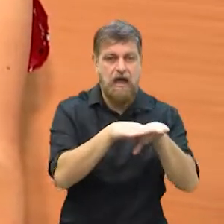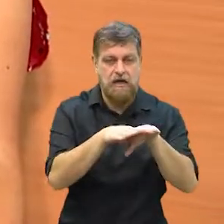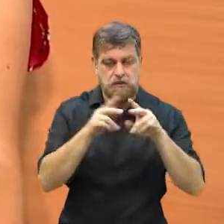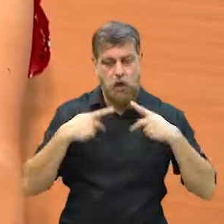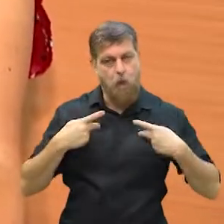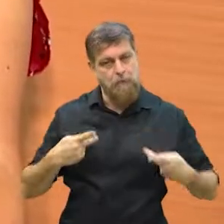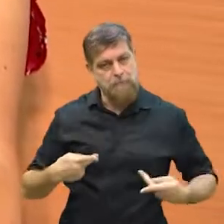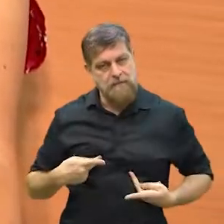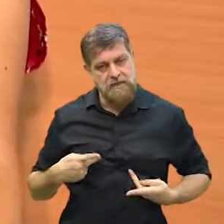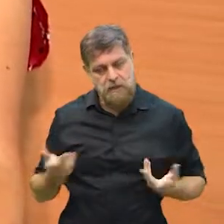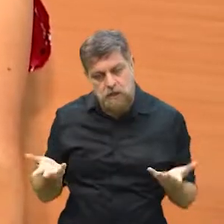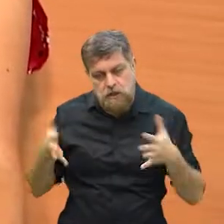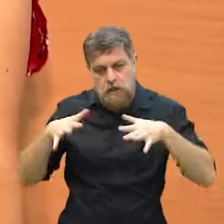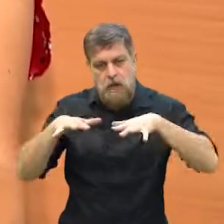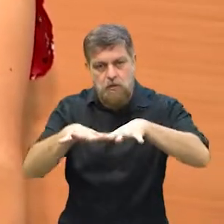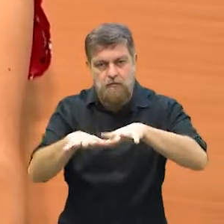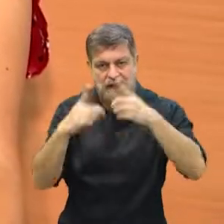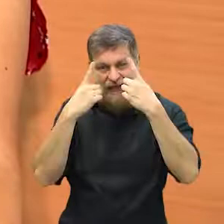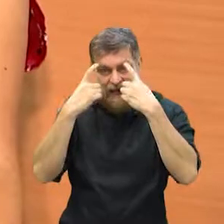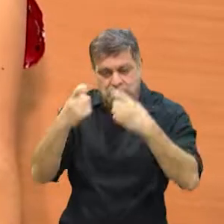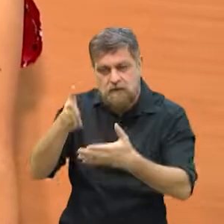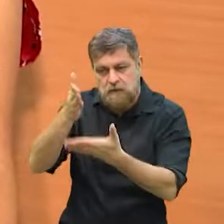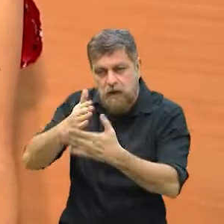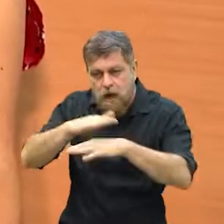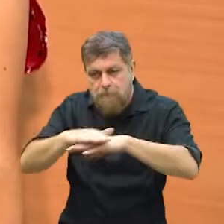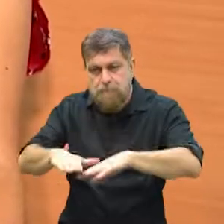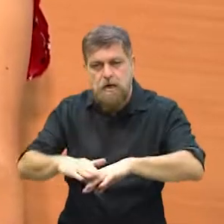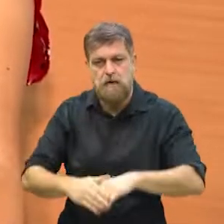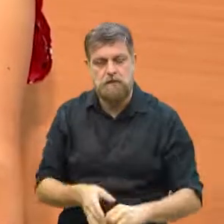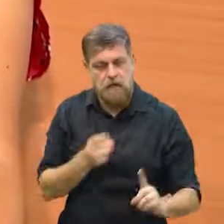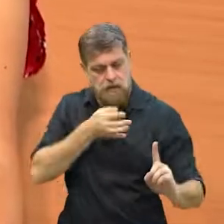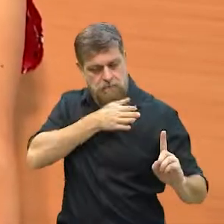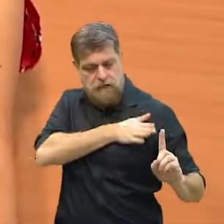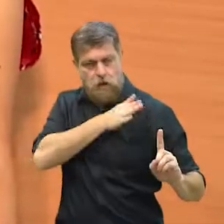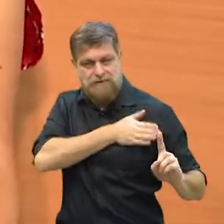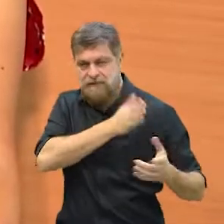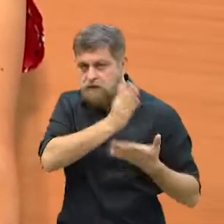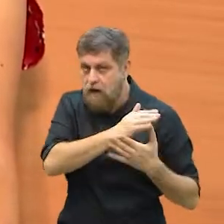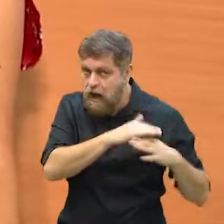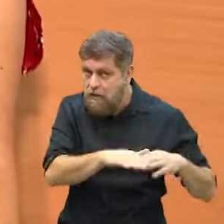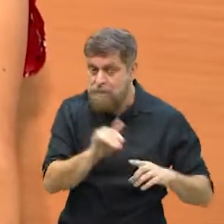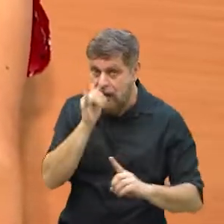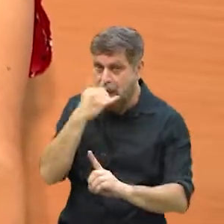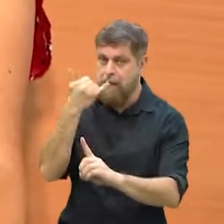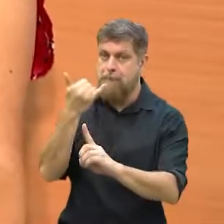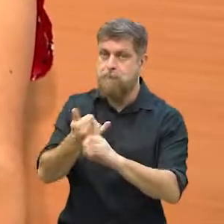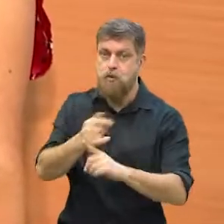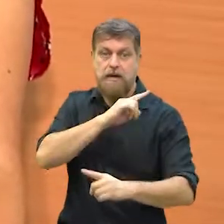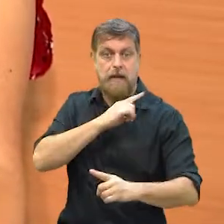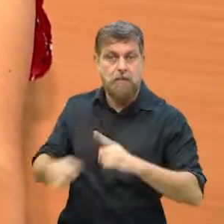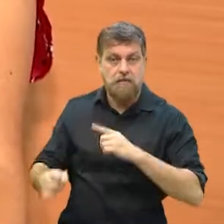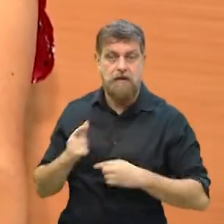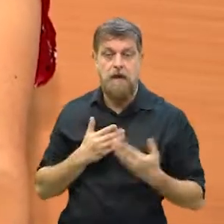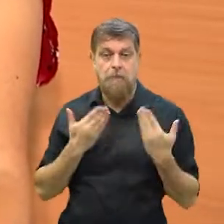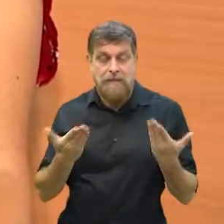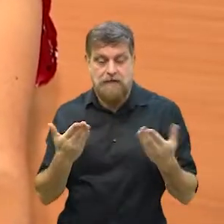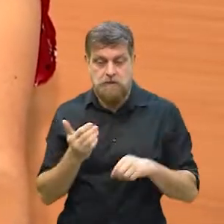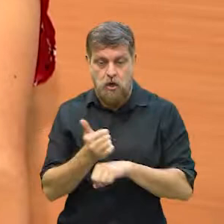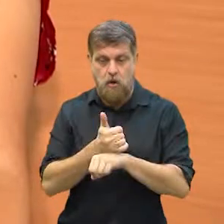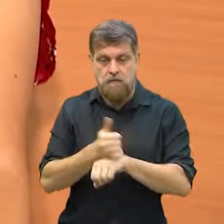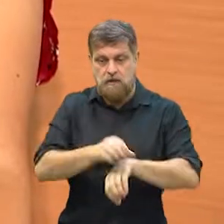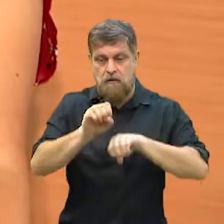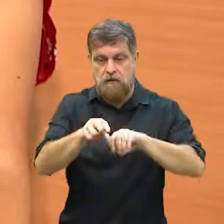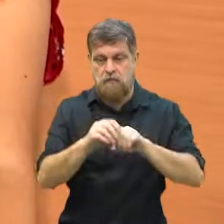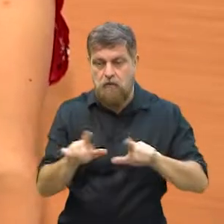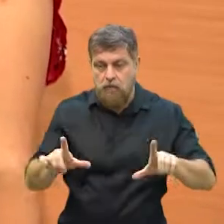inclua todos, que combata a violência, que combata a discriminação, que combata o bullying, mas para isso o profissional da educação não